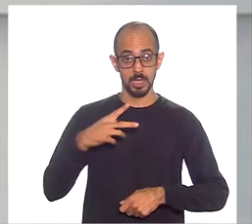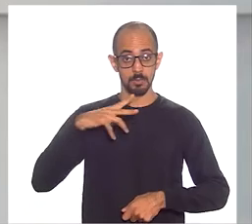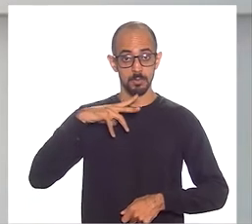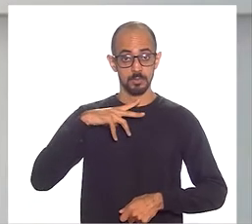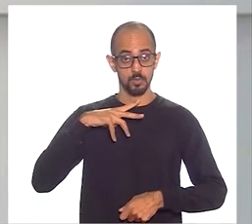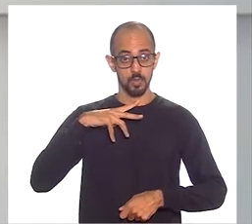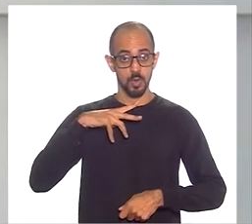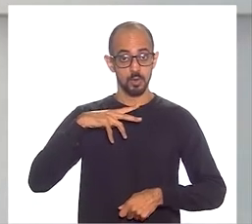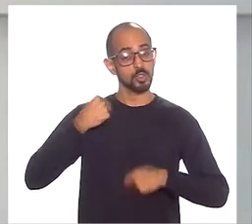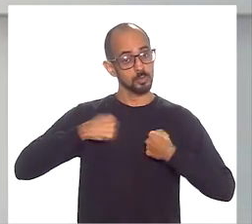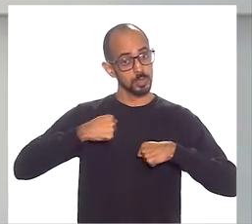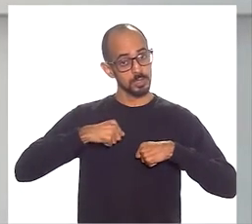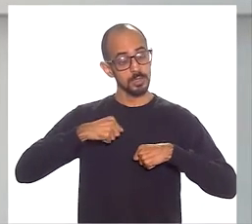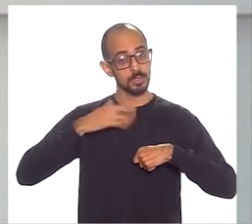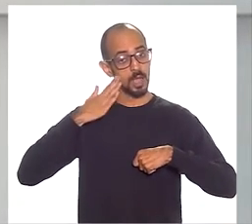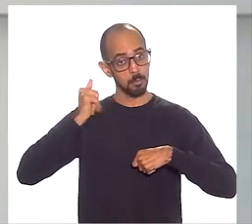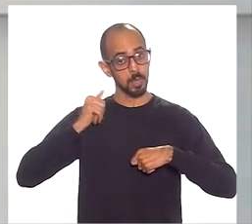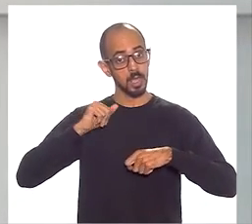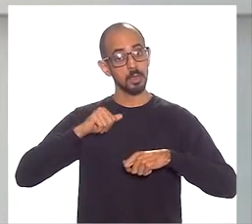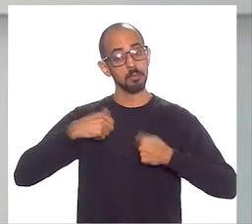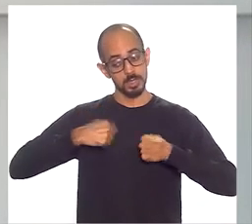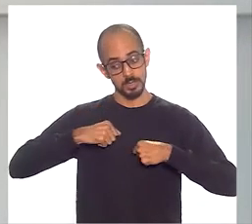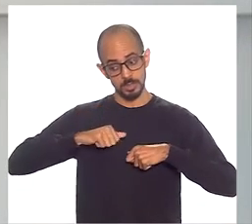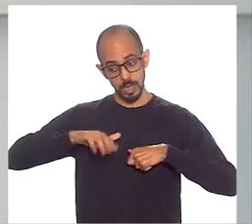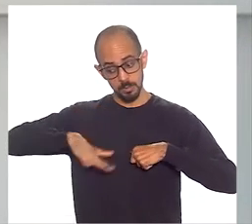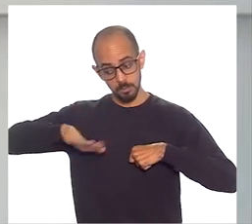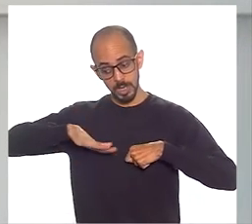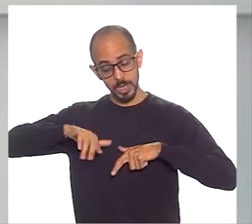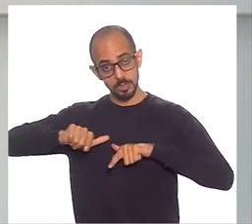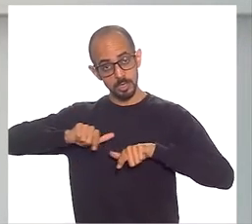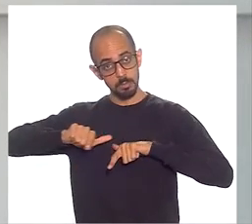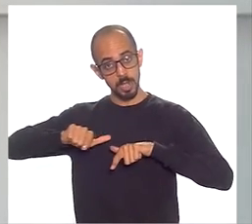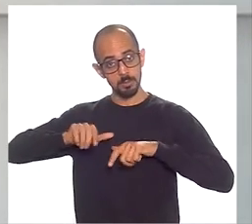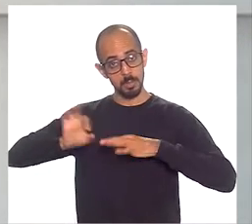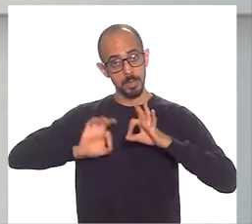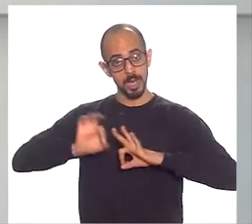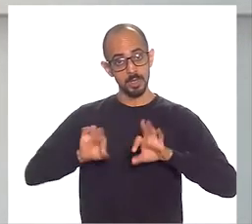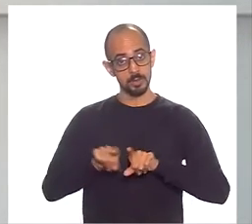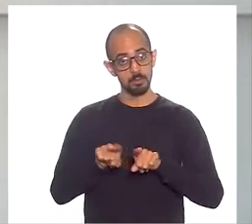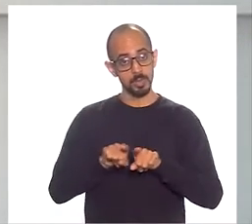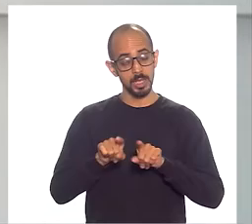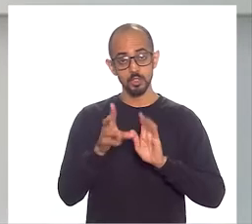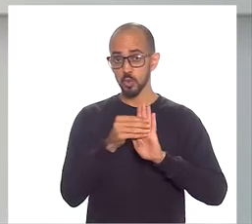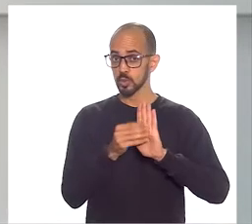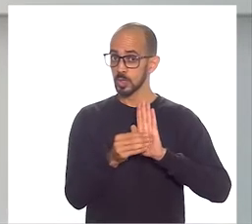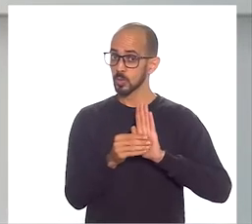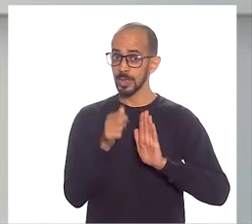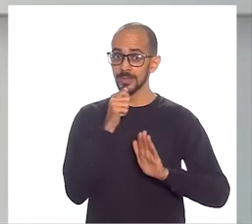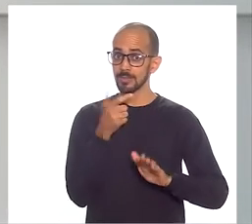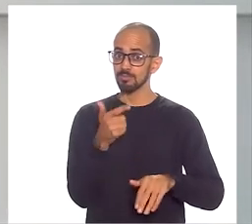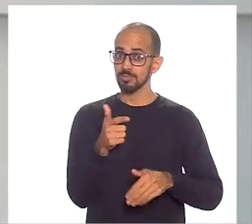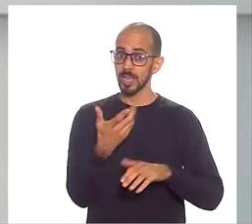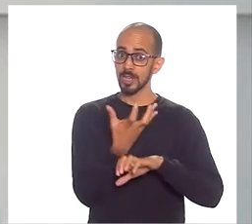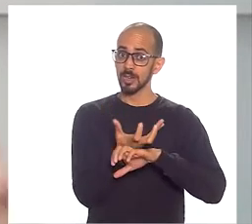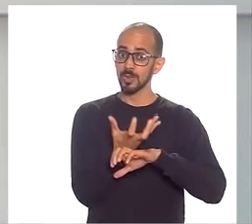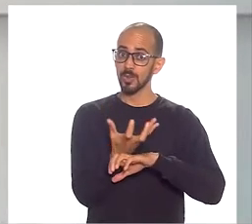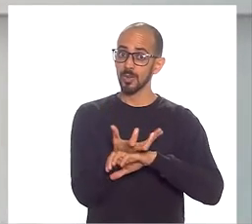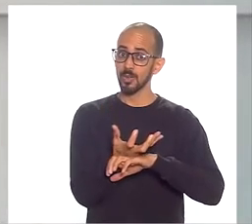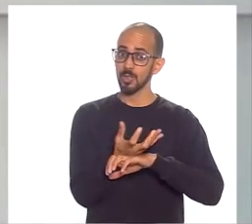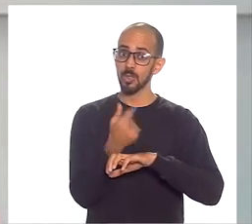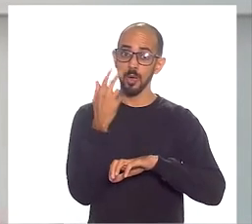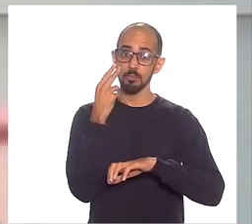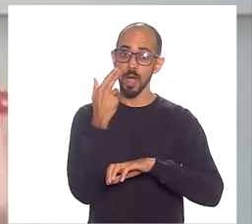disso. A gente precisa estar mais bem preparado para o mercado de trabalho. Infelizmente, esses conteúdos ainda não fazem parte da grade